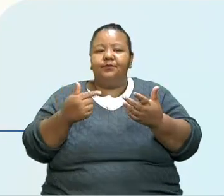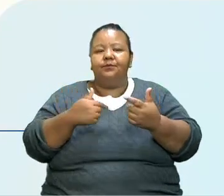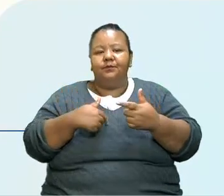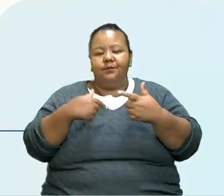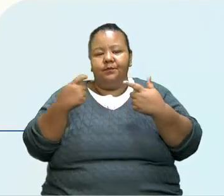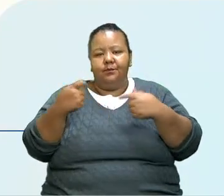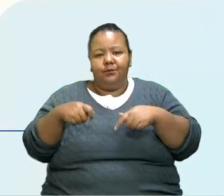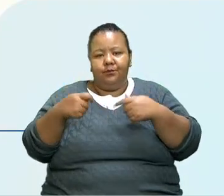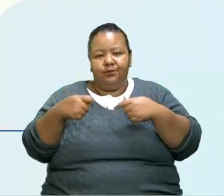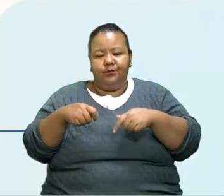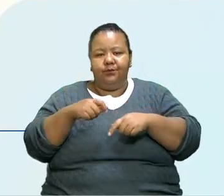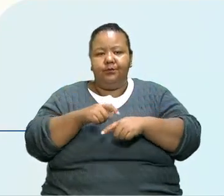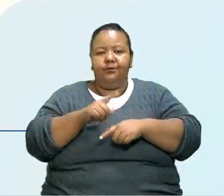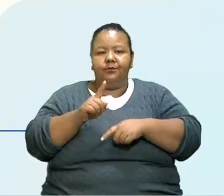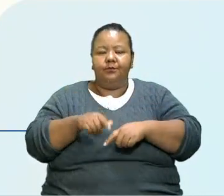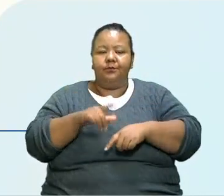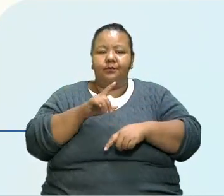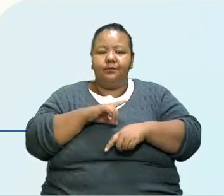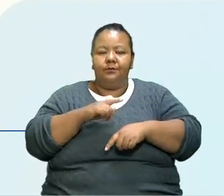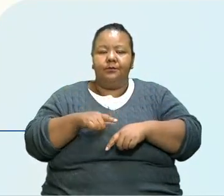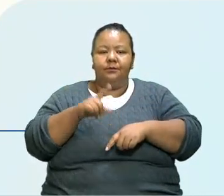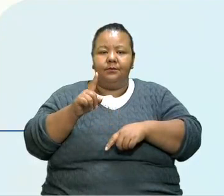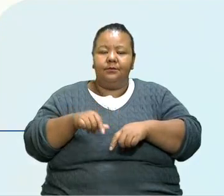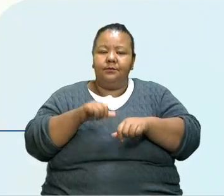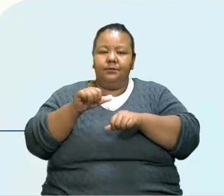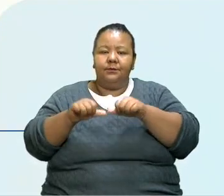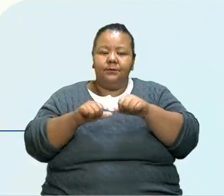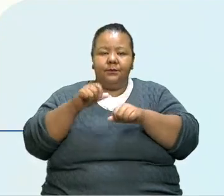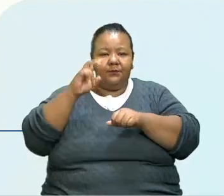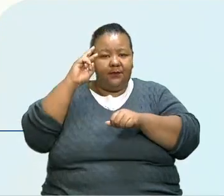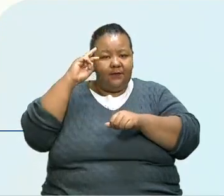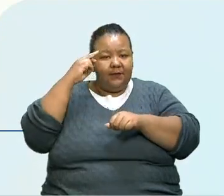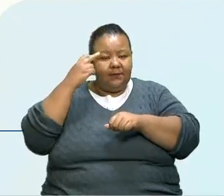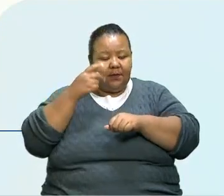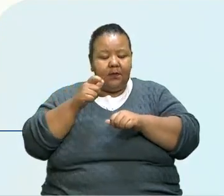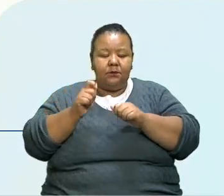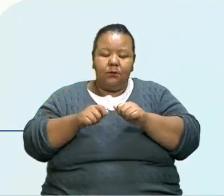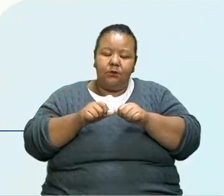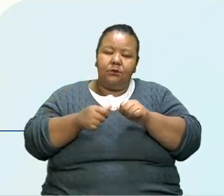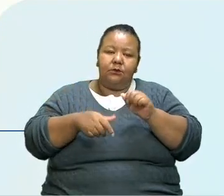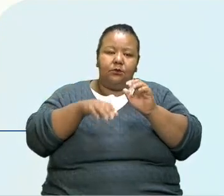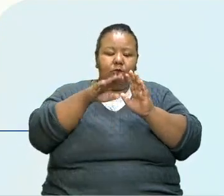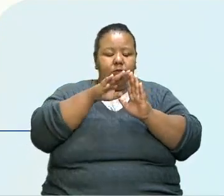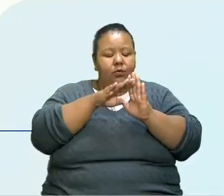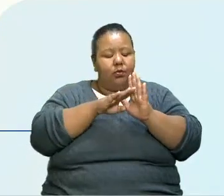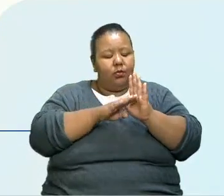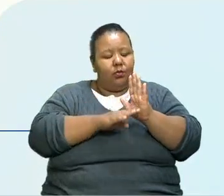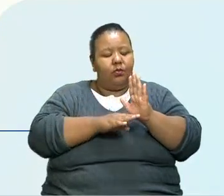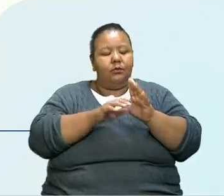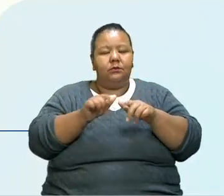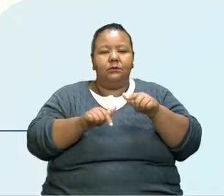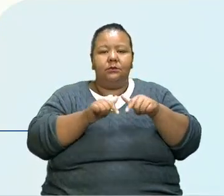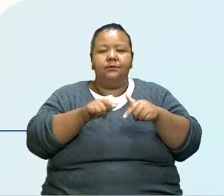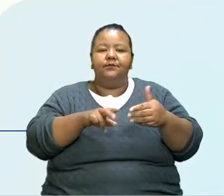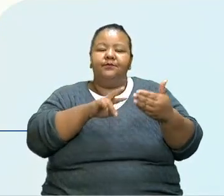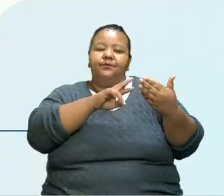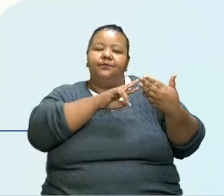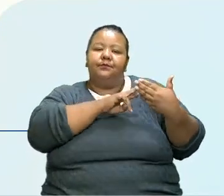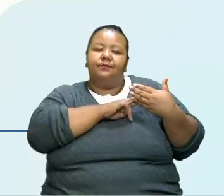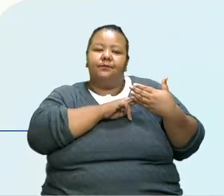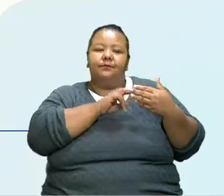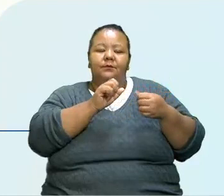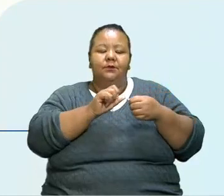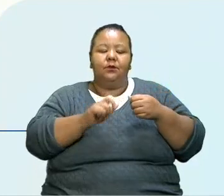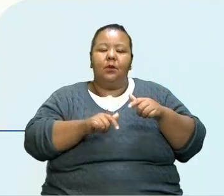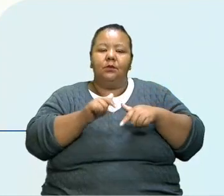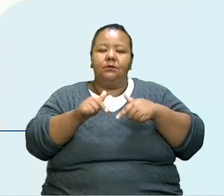preciso ter essa flexibilidade. E também precisa listar as atividades e responsabilidade, porque quais atividades vai ter que